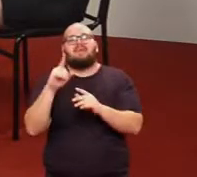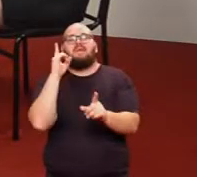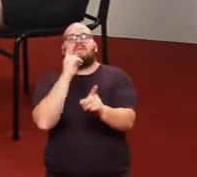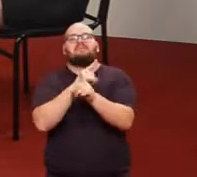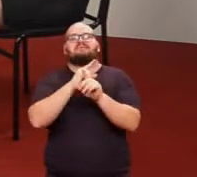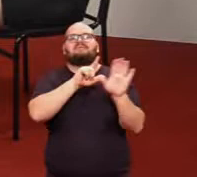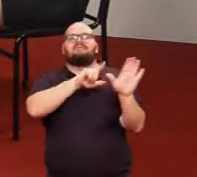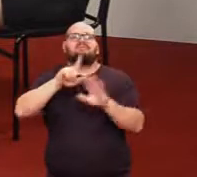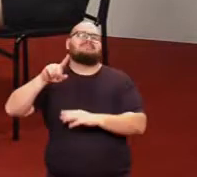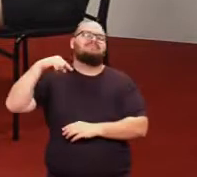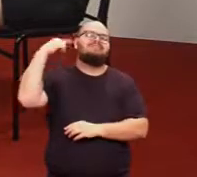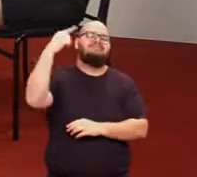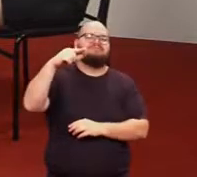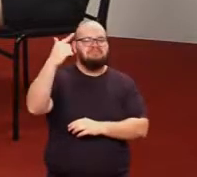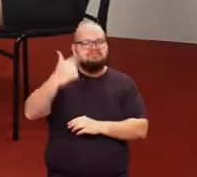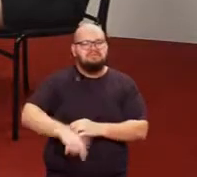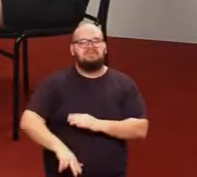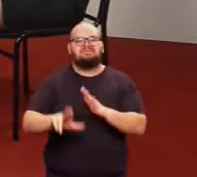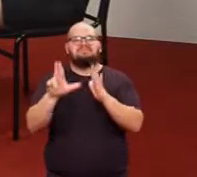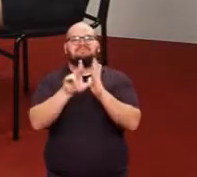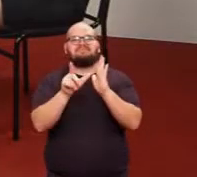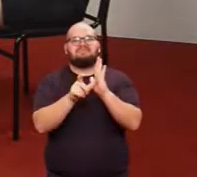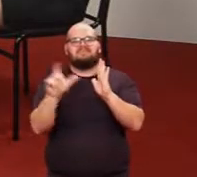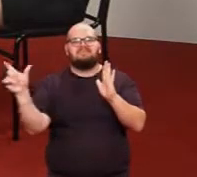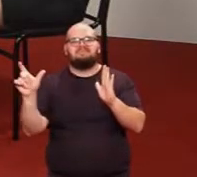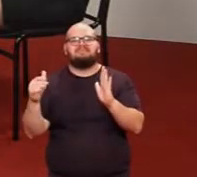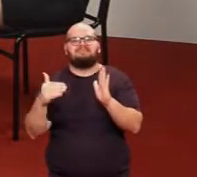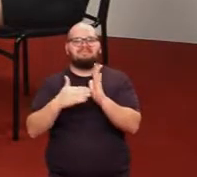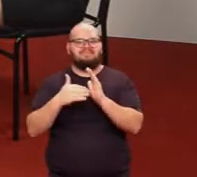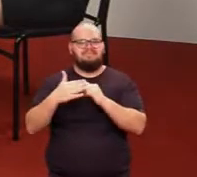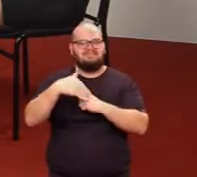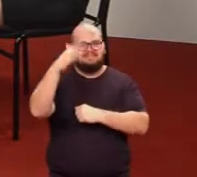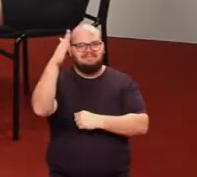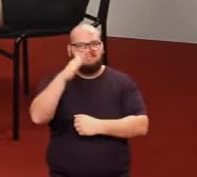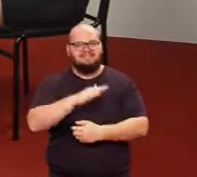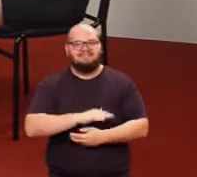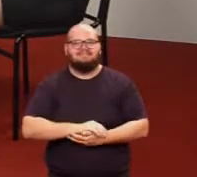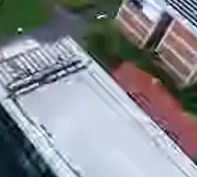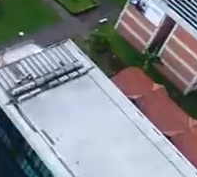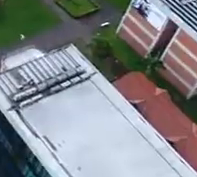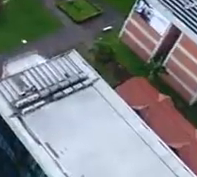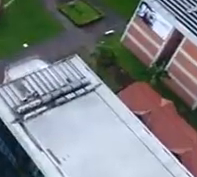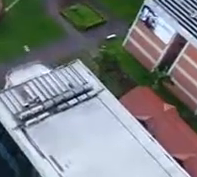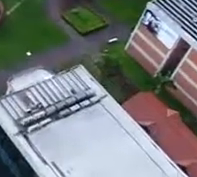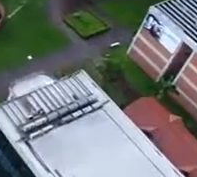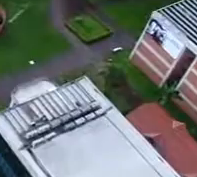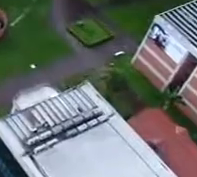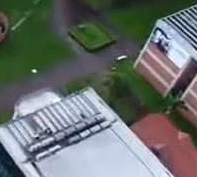nós nos encontramos na próxima semana para mais um Ubra Conhecimento. Até lá!